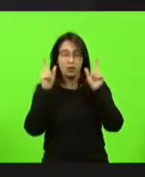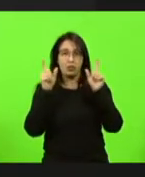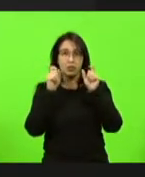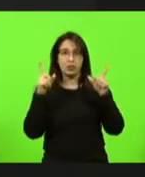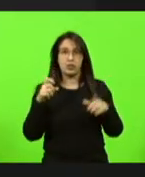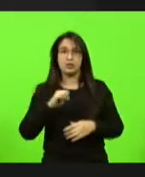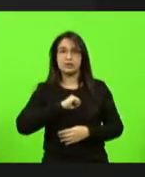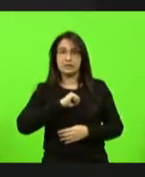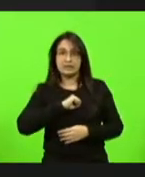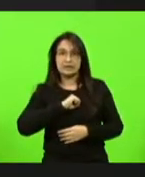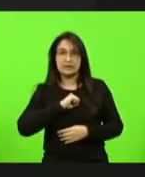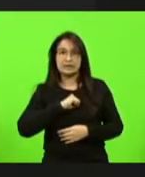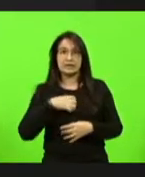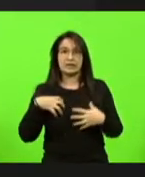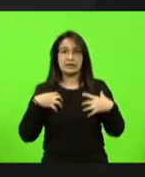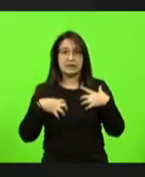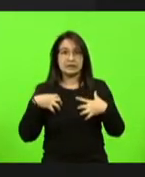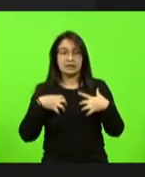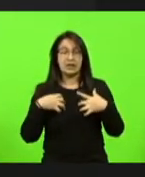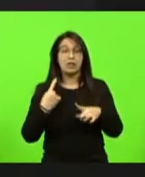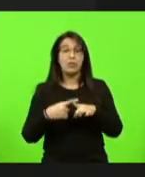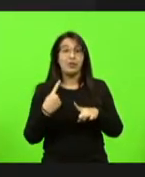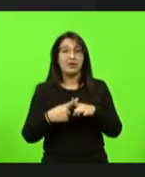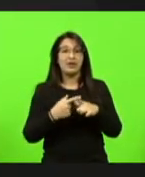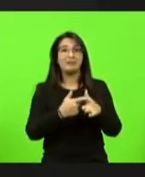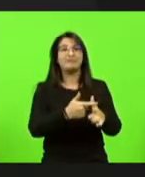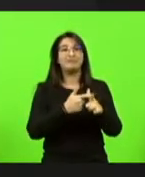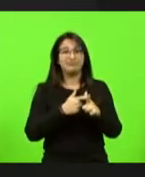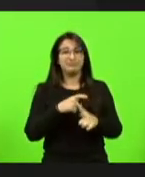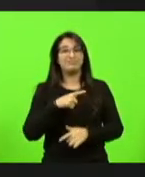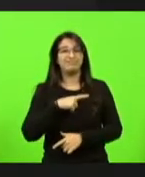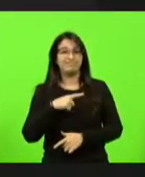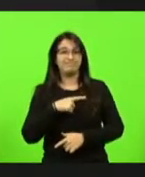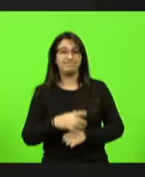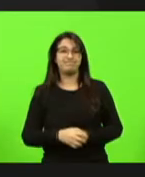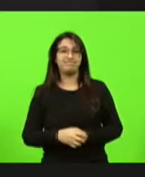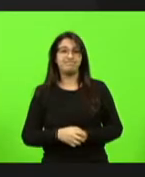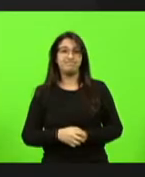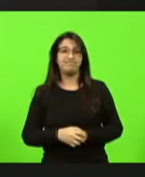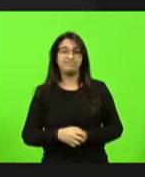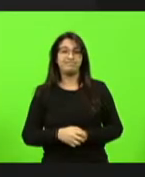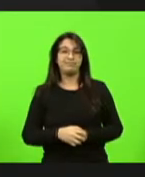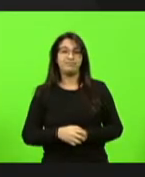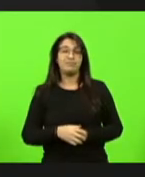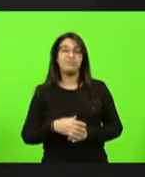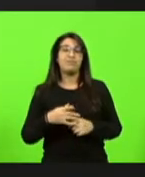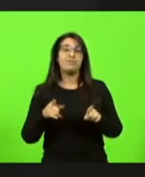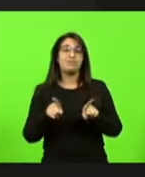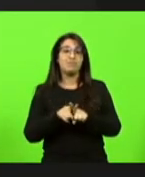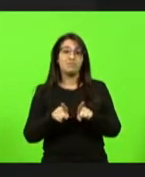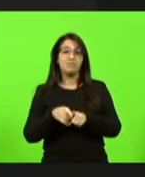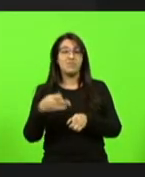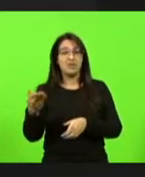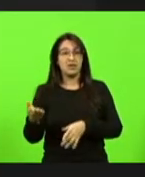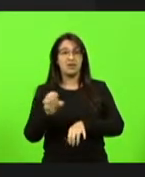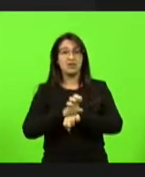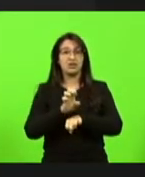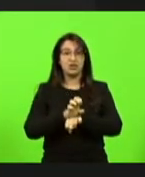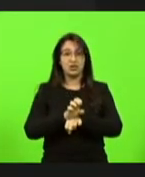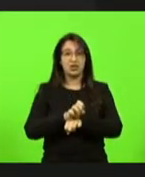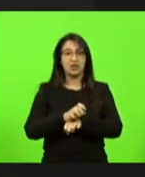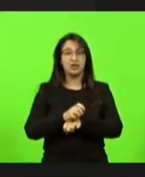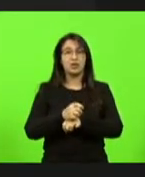no coração. Por quê? Porque está devendo. E daí vem a Procuradoria do Estado, aciona ele na justiça, tem que pagar